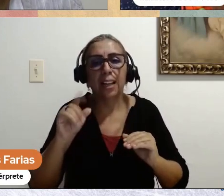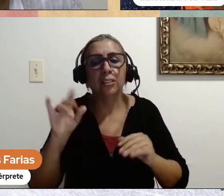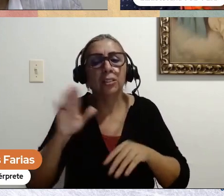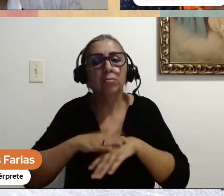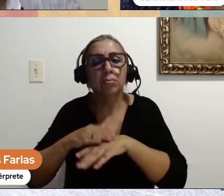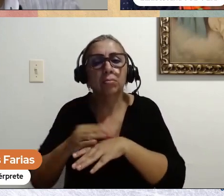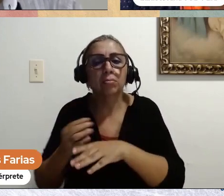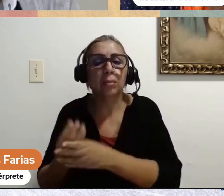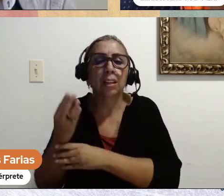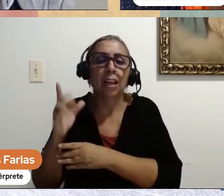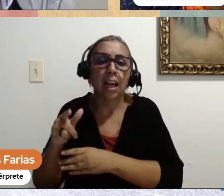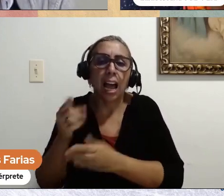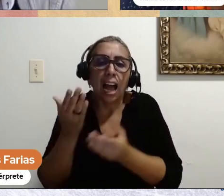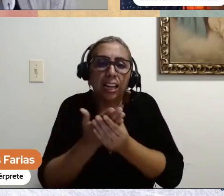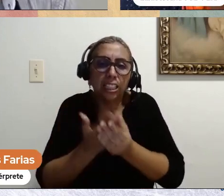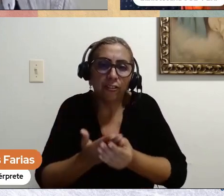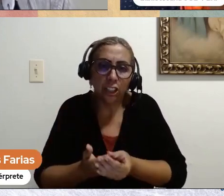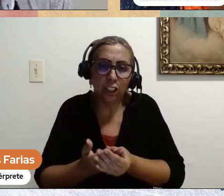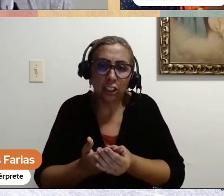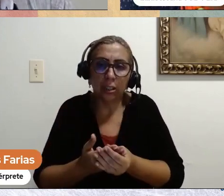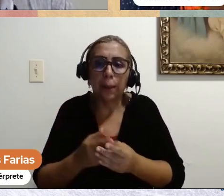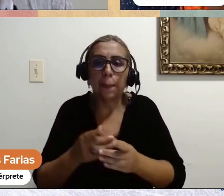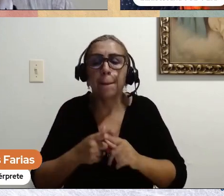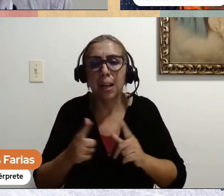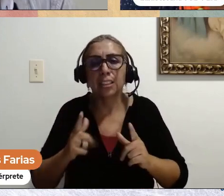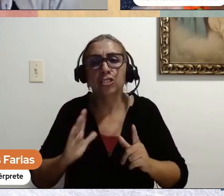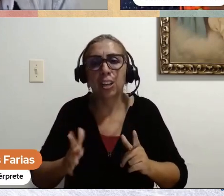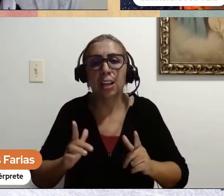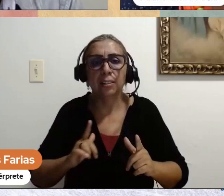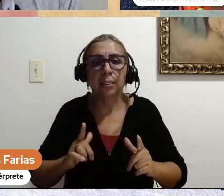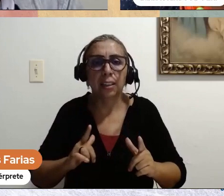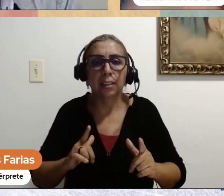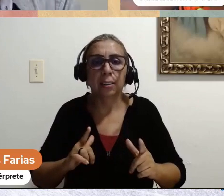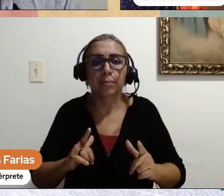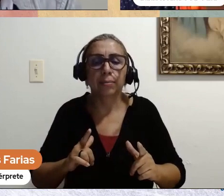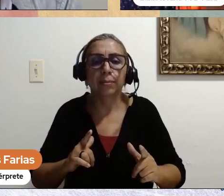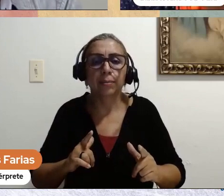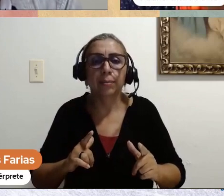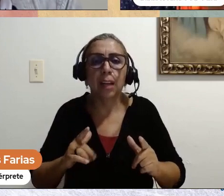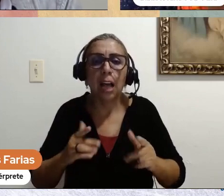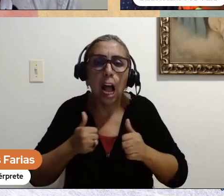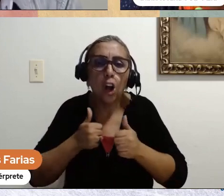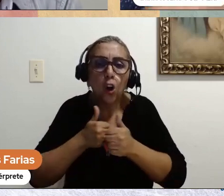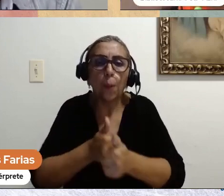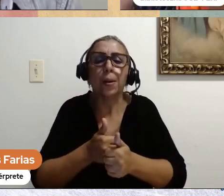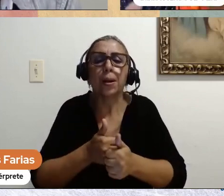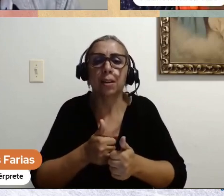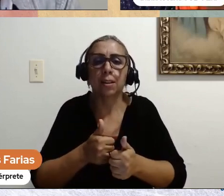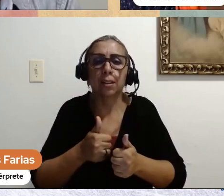arquivistas. Então, ele já está para acompanhar. Apesar que o Double Core